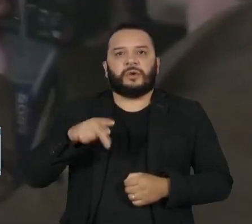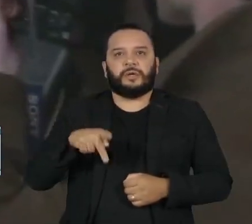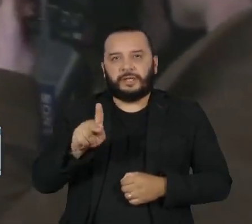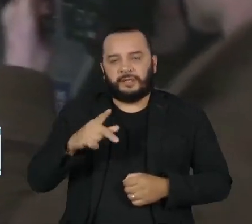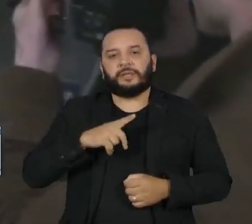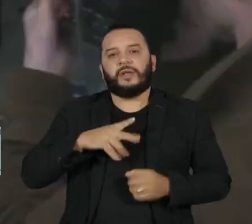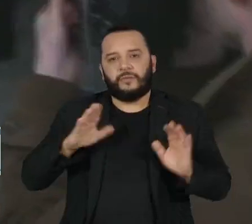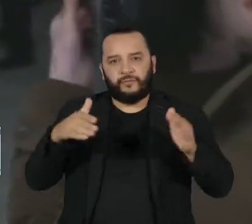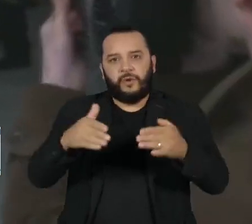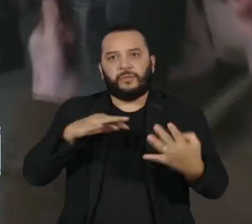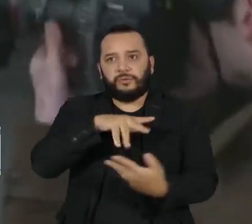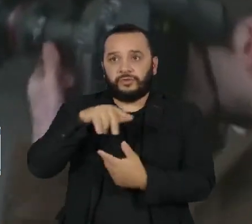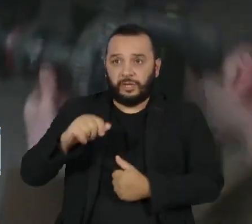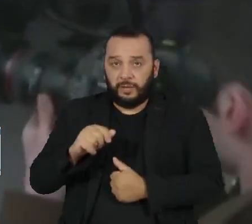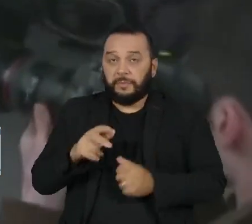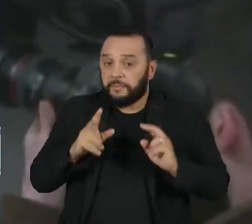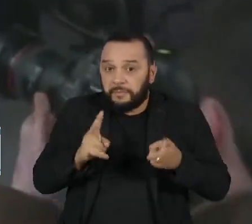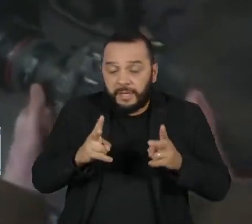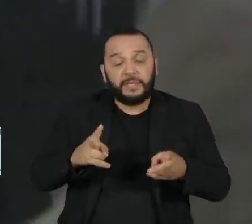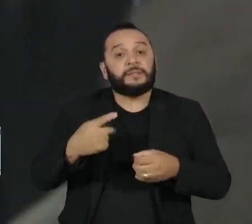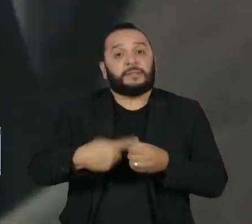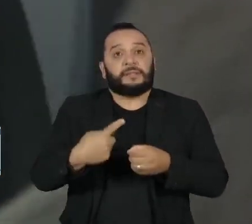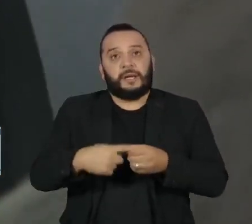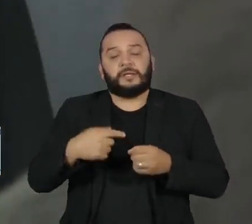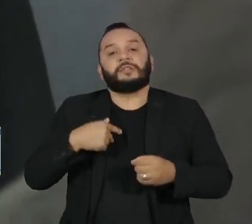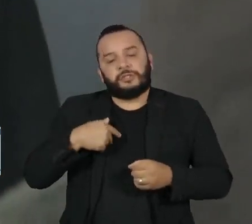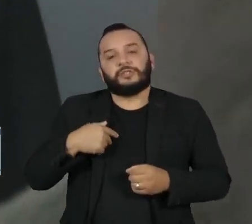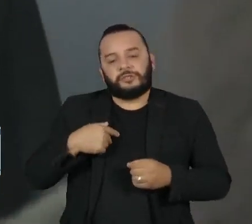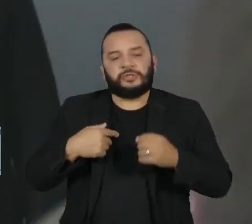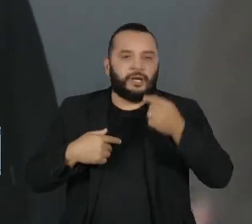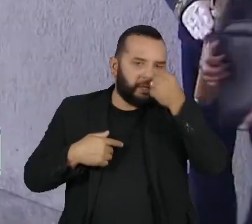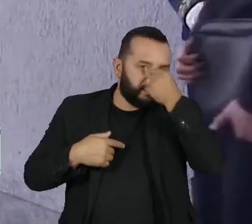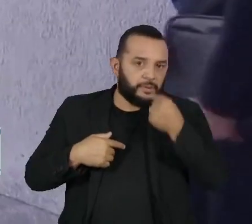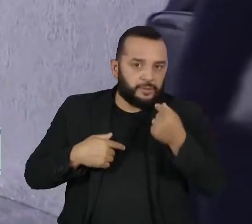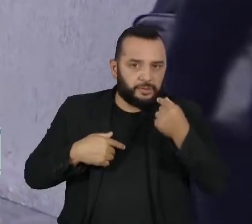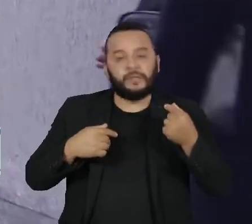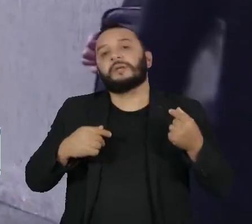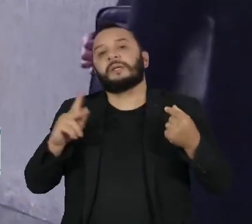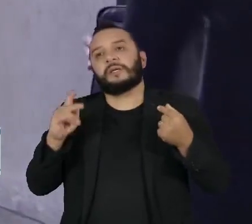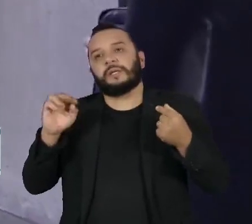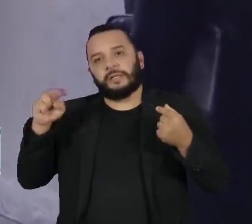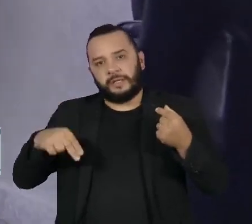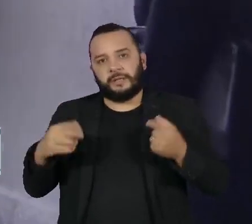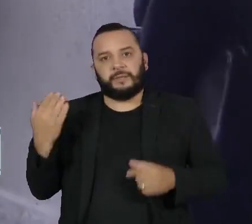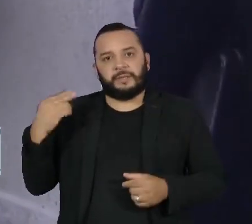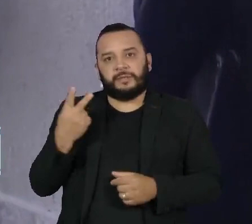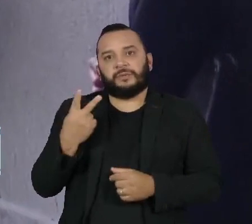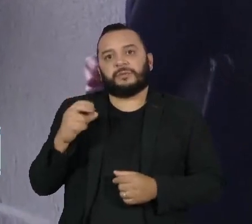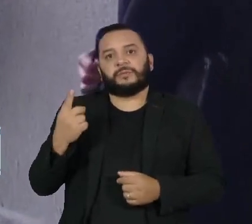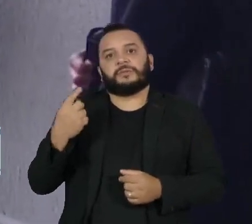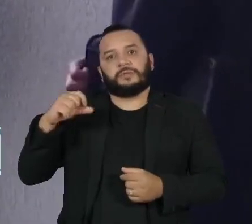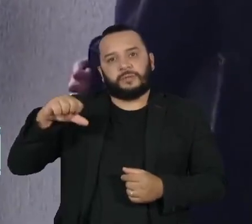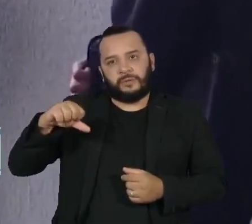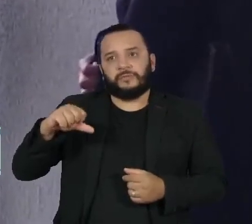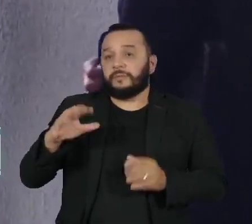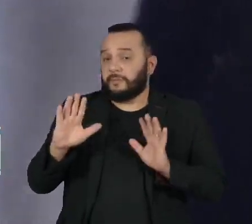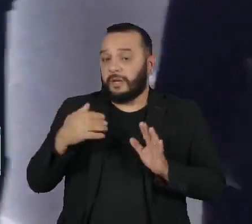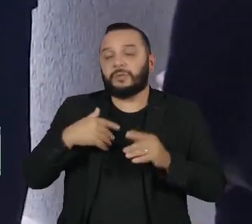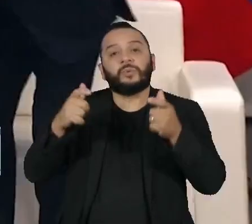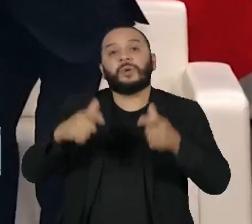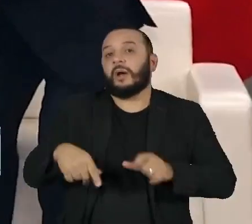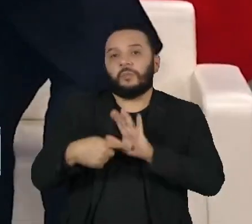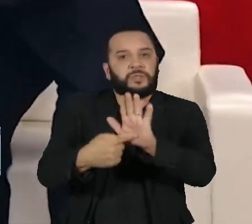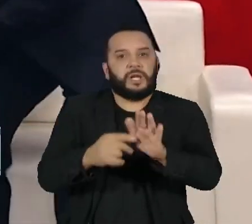e foi nessa mesma cidade que se reuniram em 2019 desta vez nem a data e nem o local do encontro foram